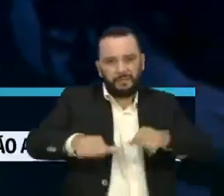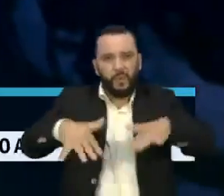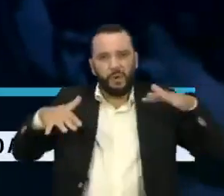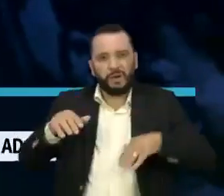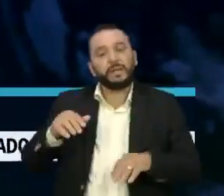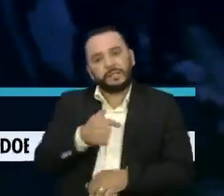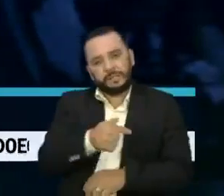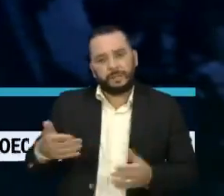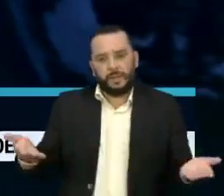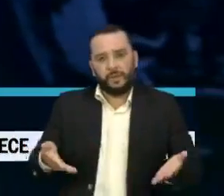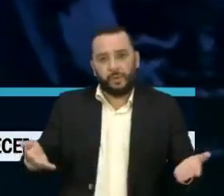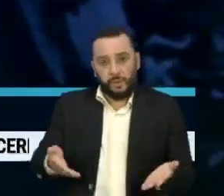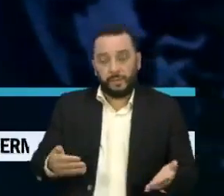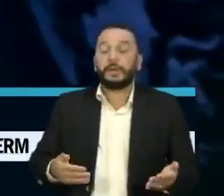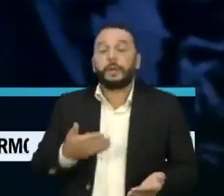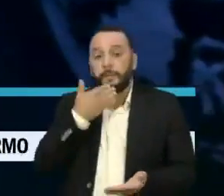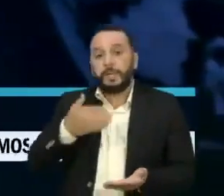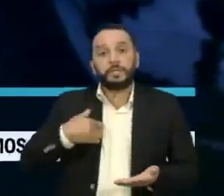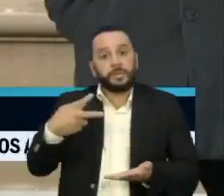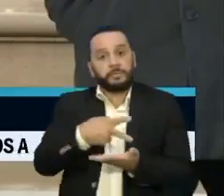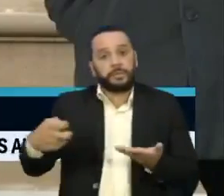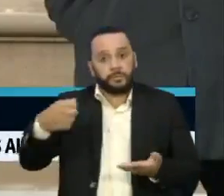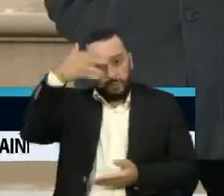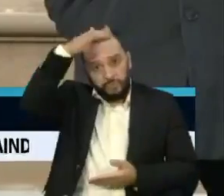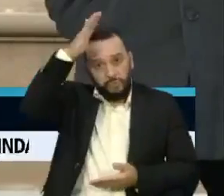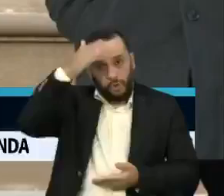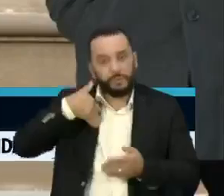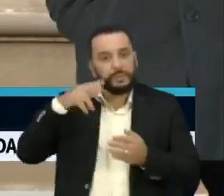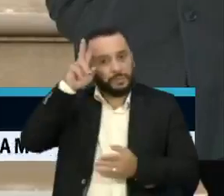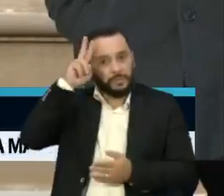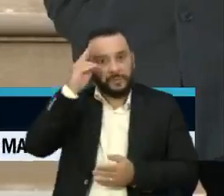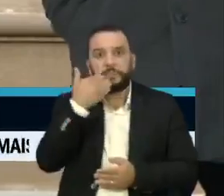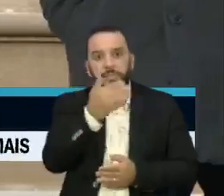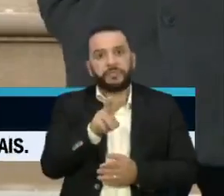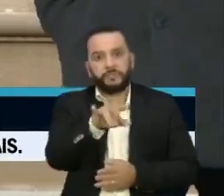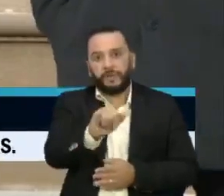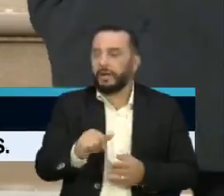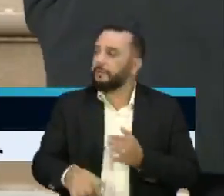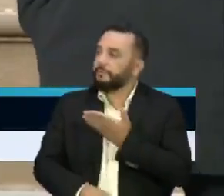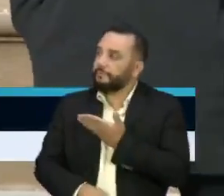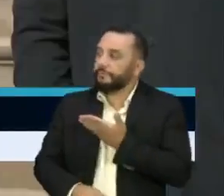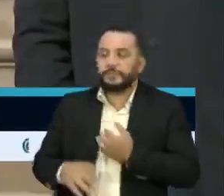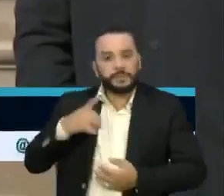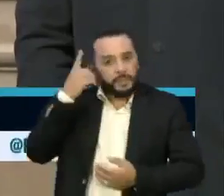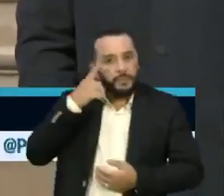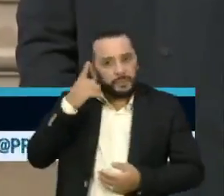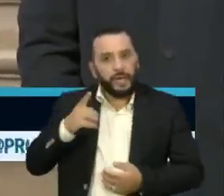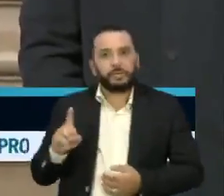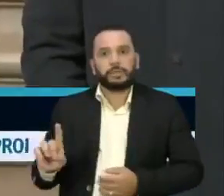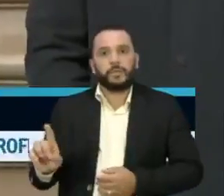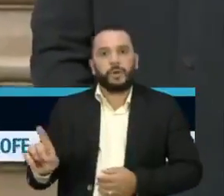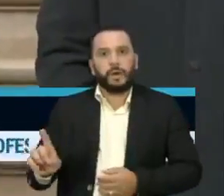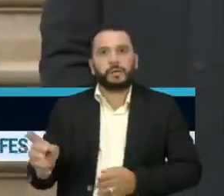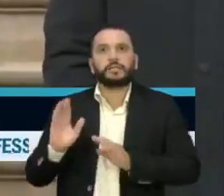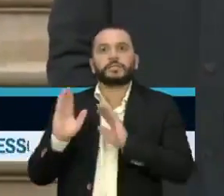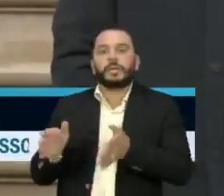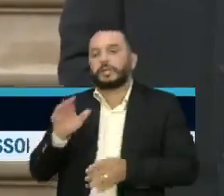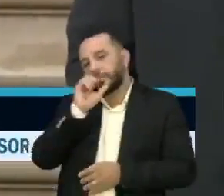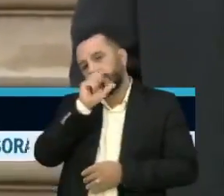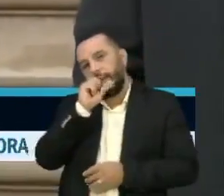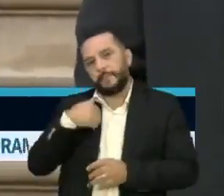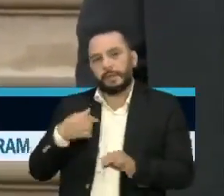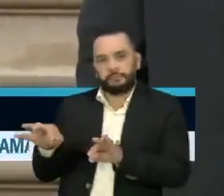Donald trump deve ser apresentado no congresso na segunda-feira os deputados Democratas passaram no sábado preparando o